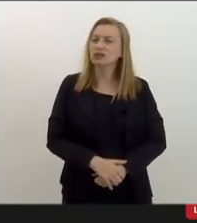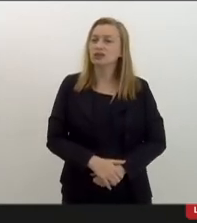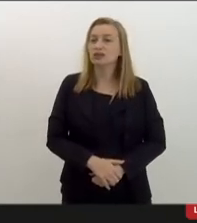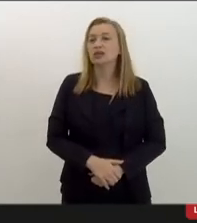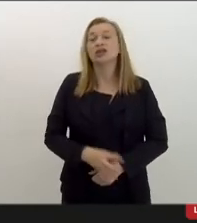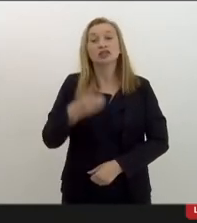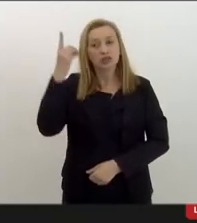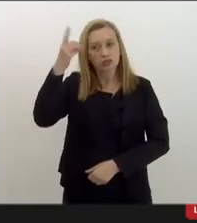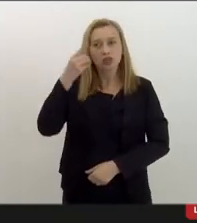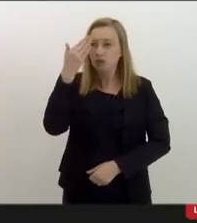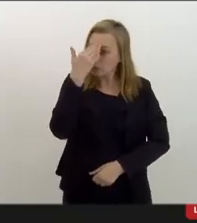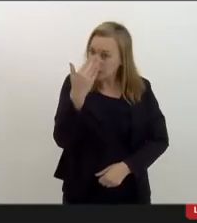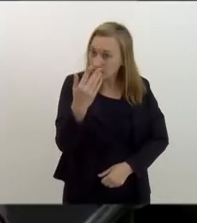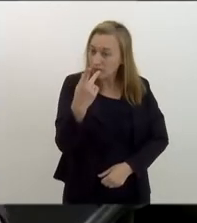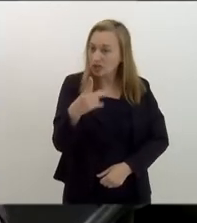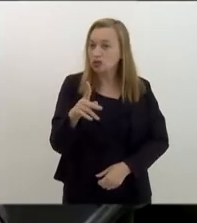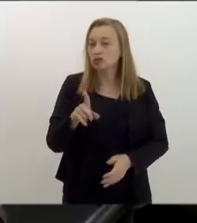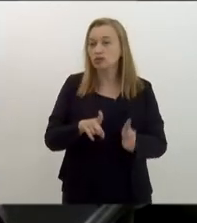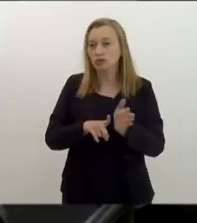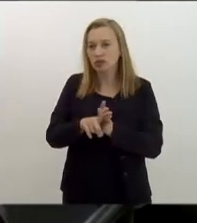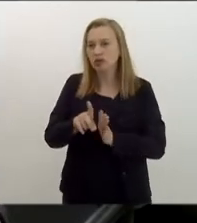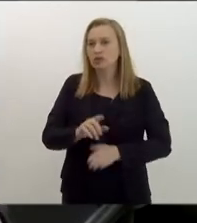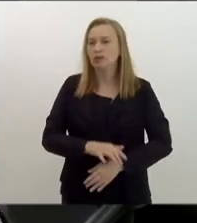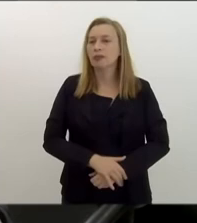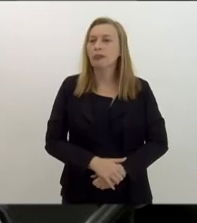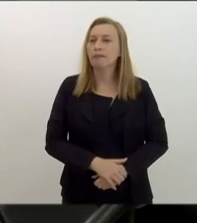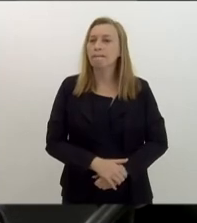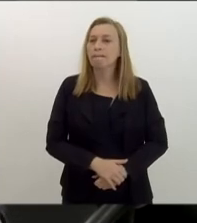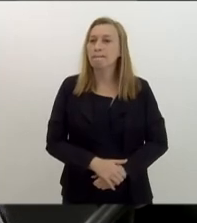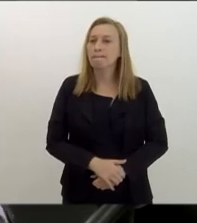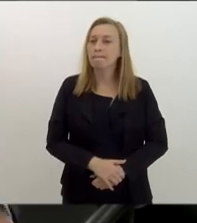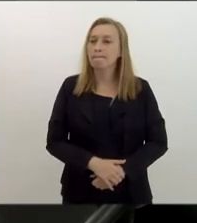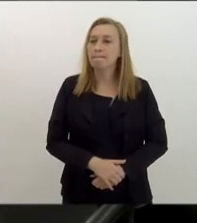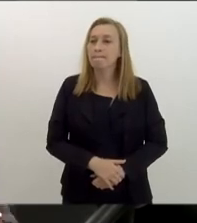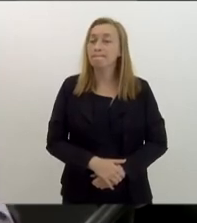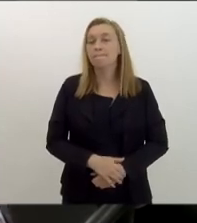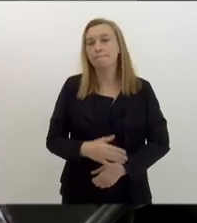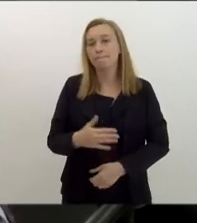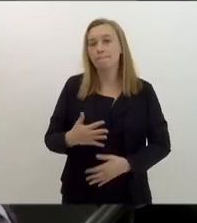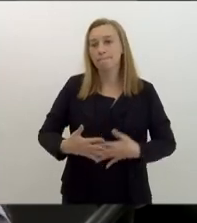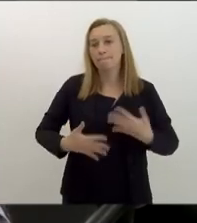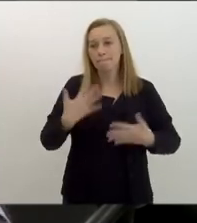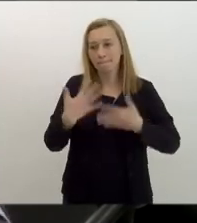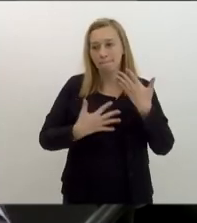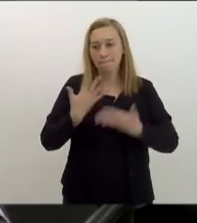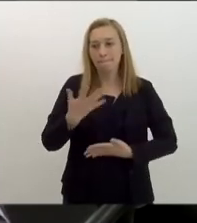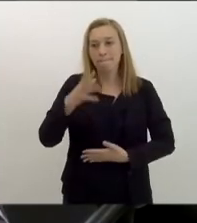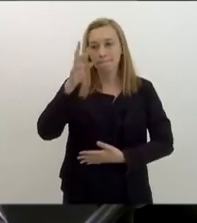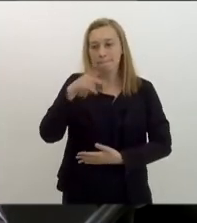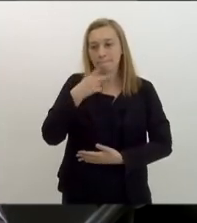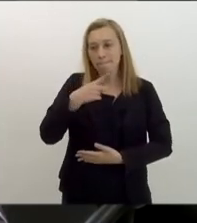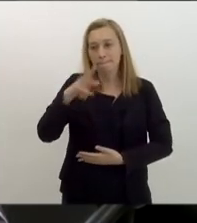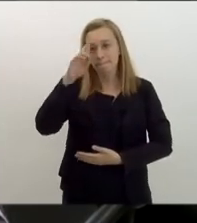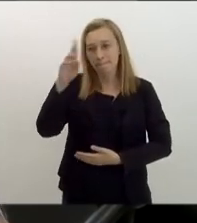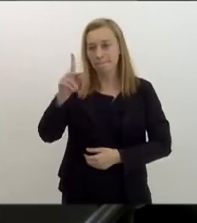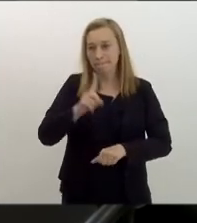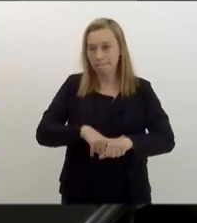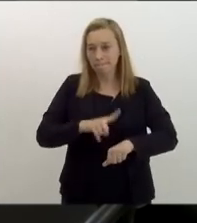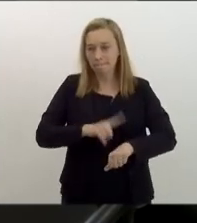o deputado Muito obrigado pela sua pergunta Oi e um prazer não tá falando com o senhor aqui nesse momento